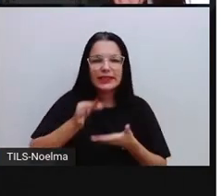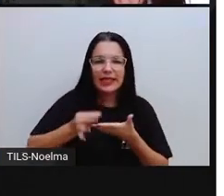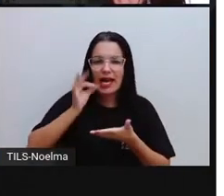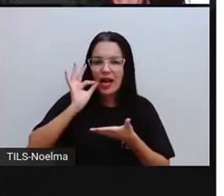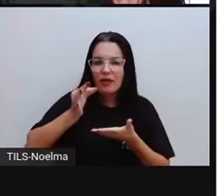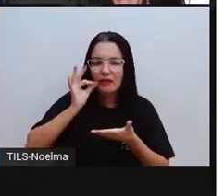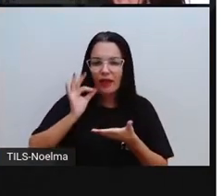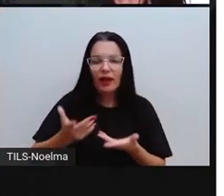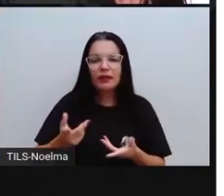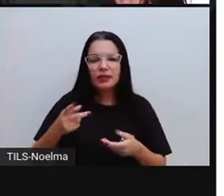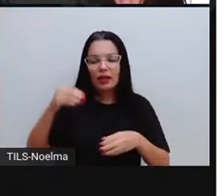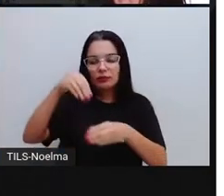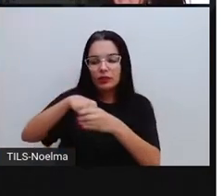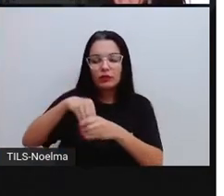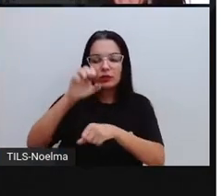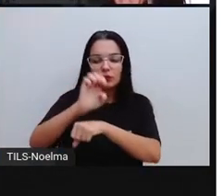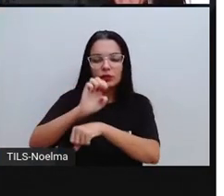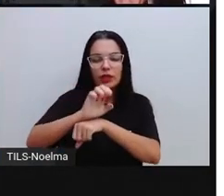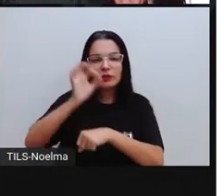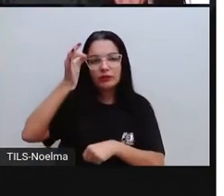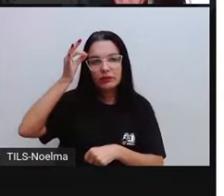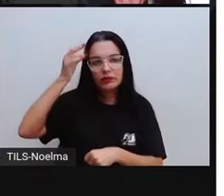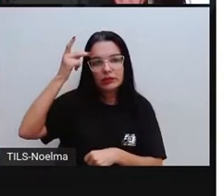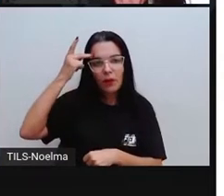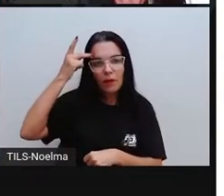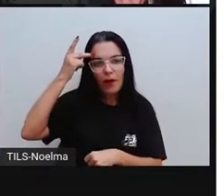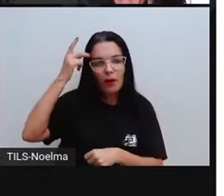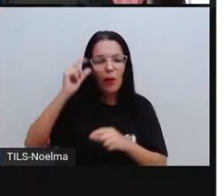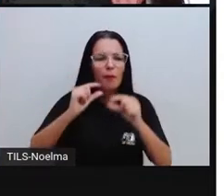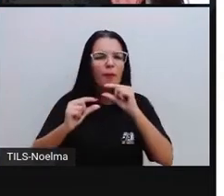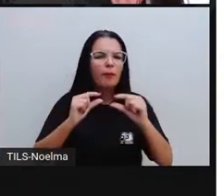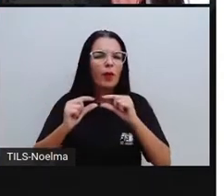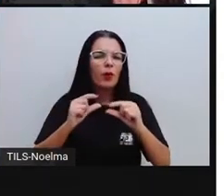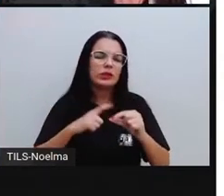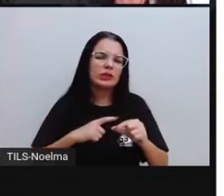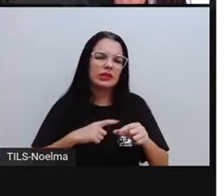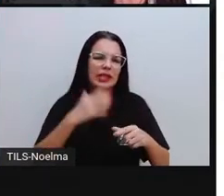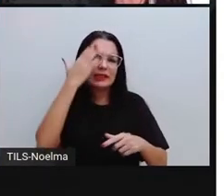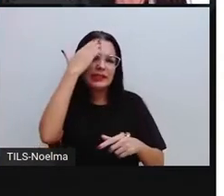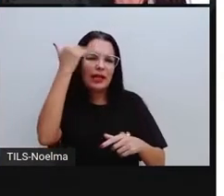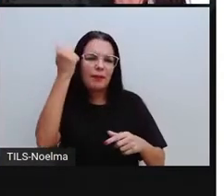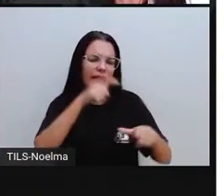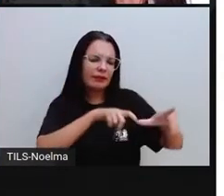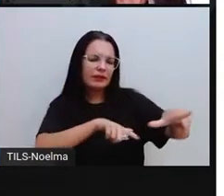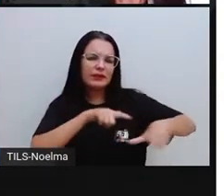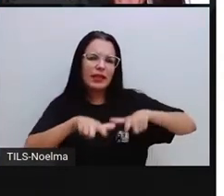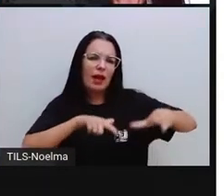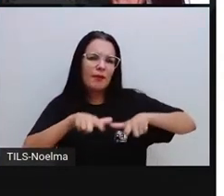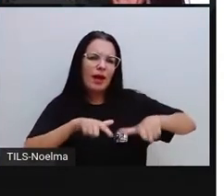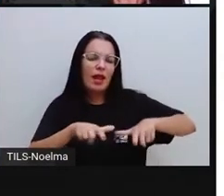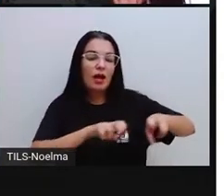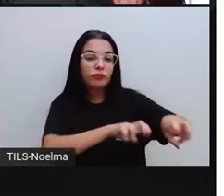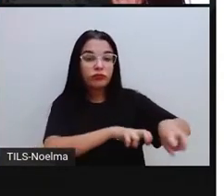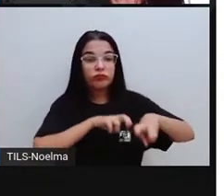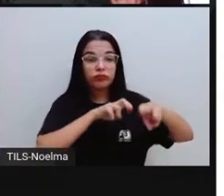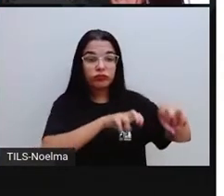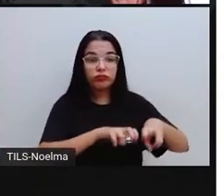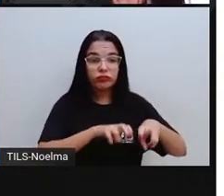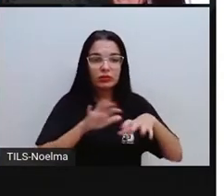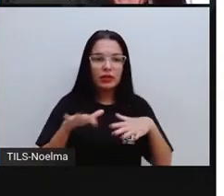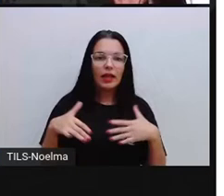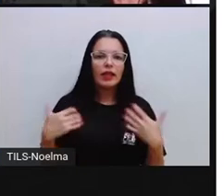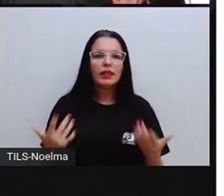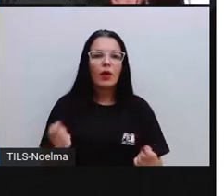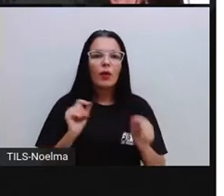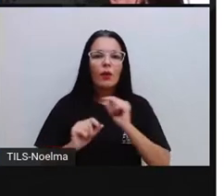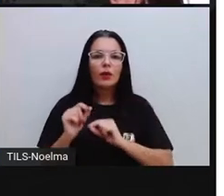mas poucos deles eram agricultores. E aí, durante o século XX, grandes levas de libaneses,